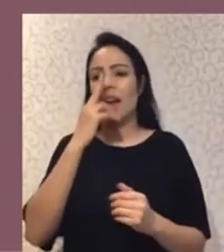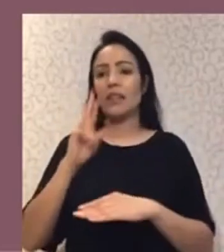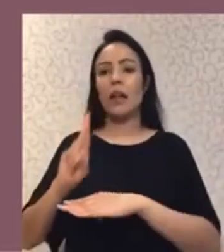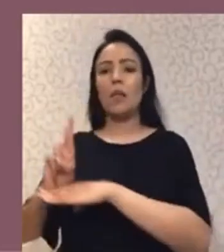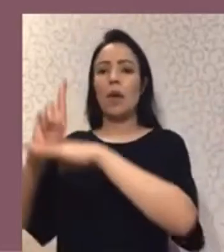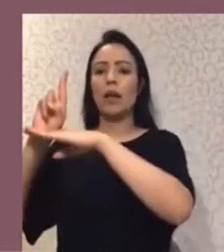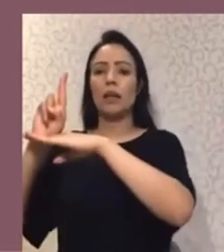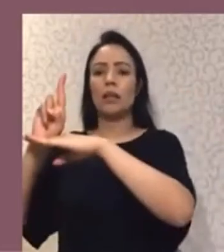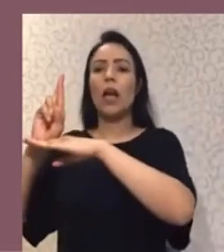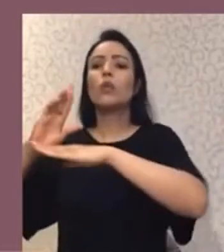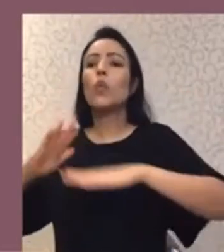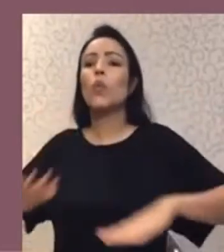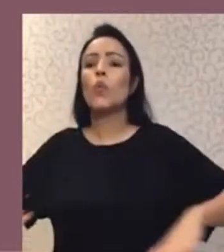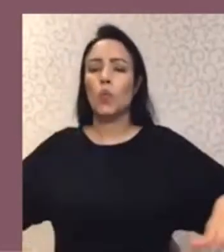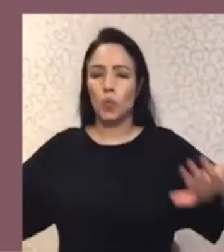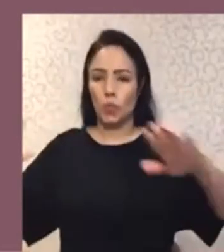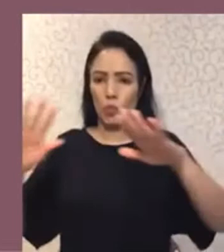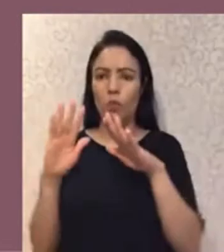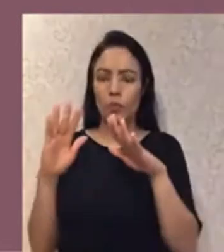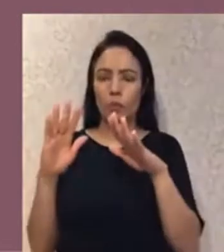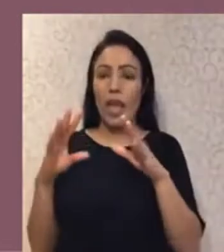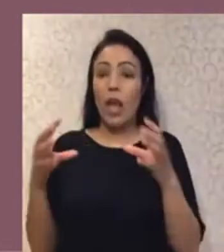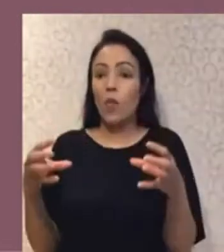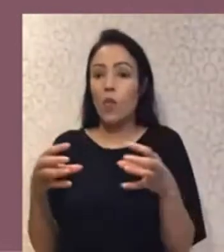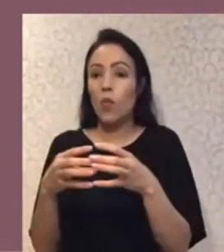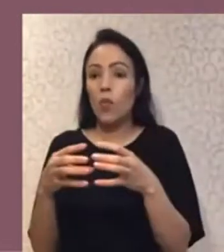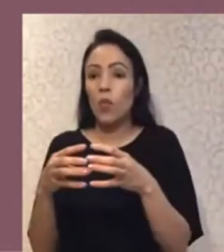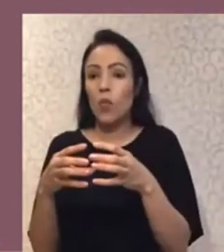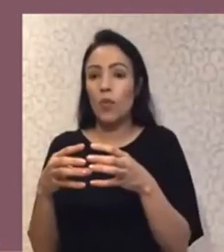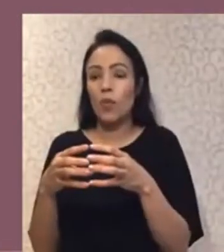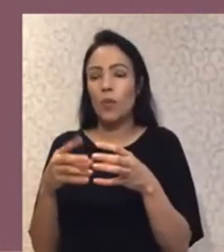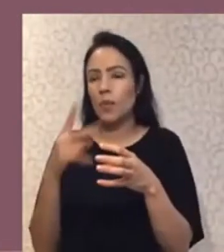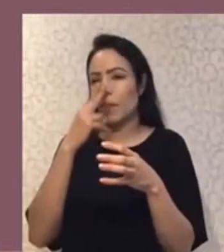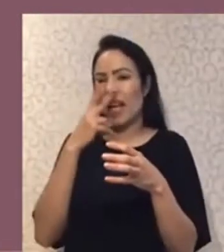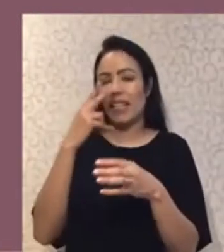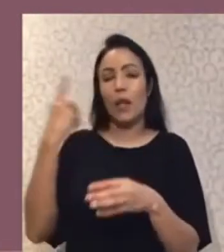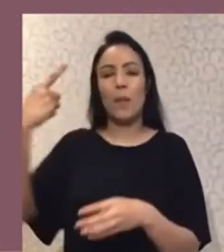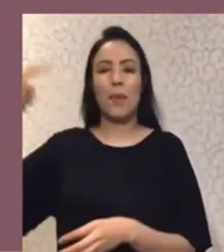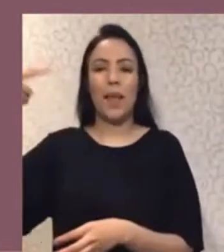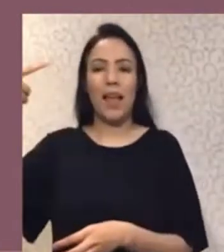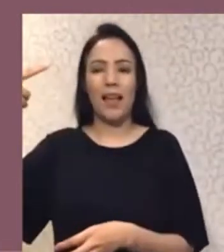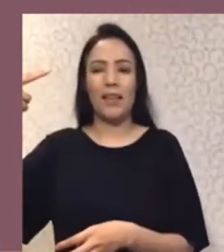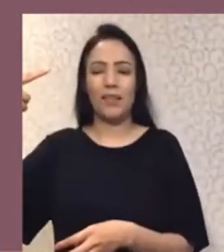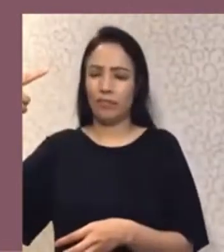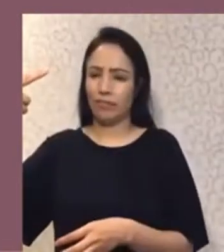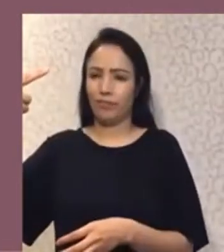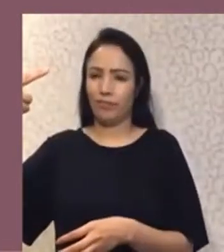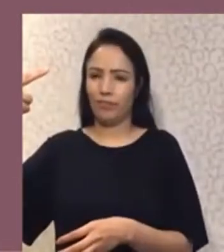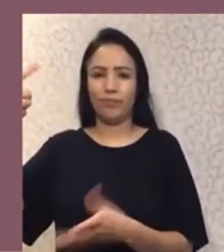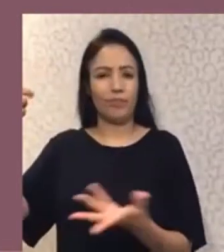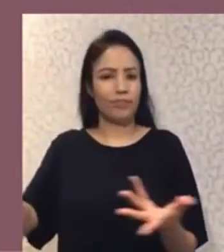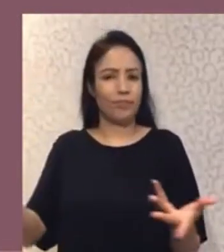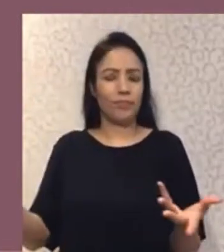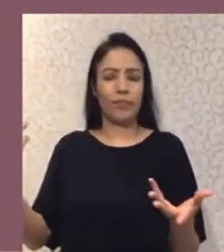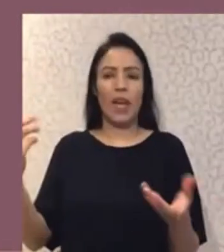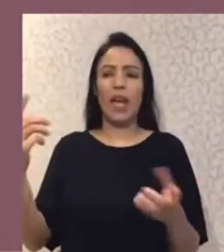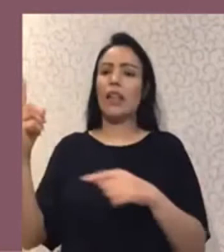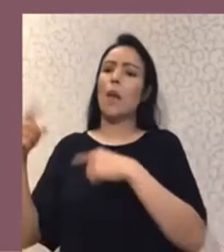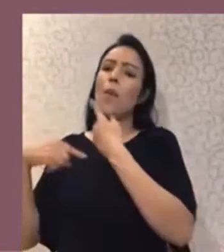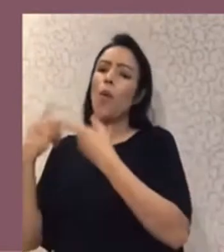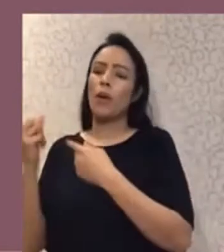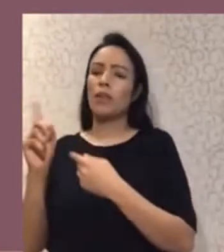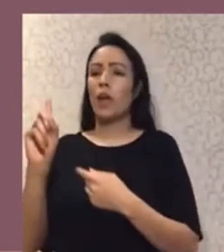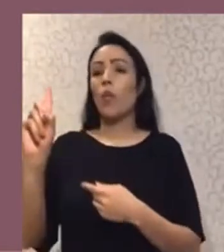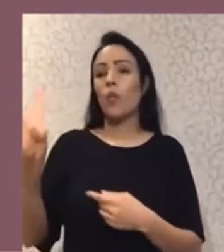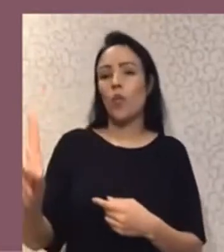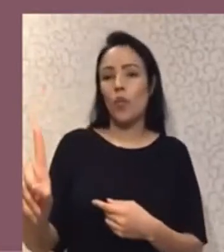isso é a racialidade de quando o grupo vem antes do sujeito. O Fabiano é primeiro negro, depois ele é o Fabiano, que gosta, sei